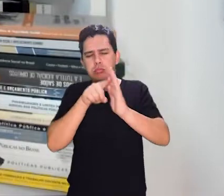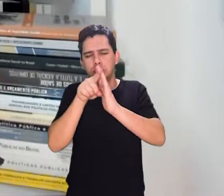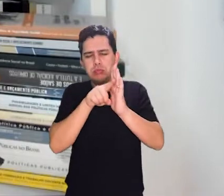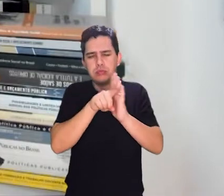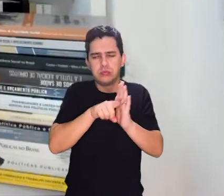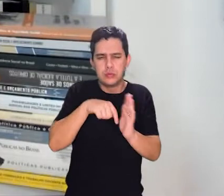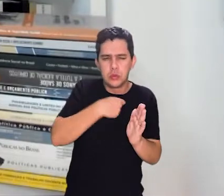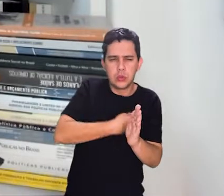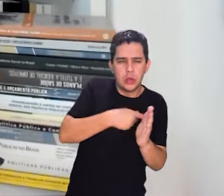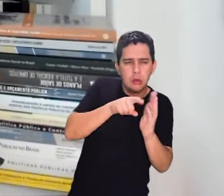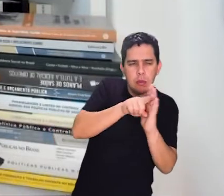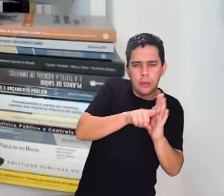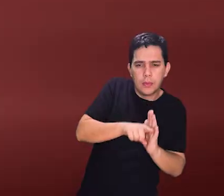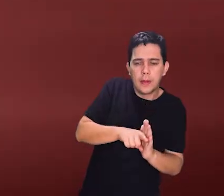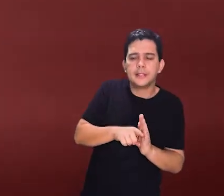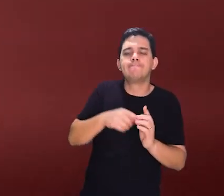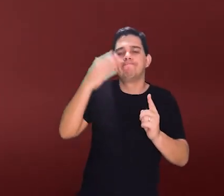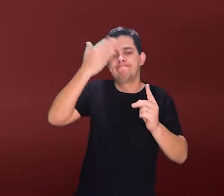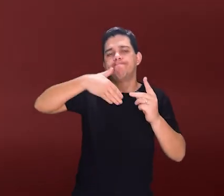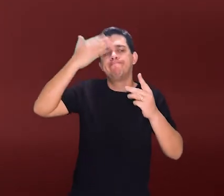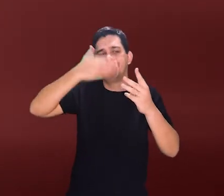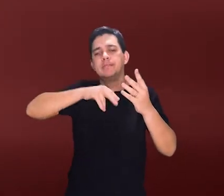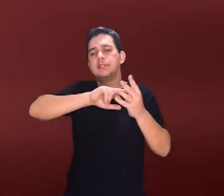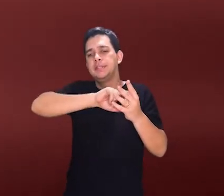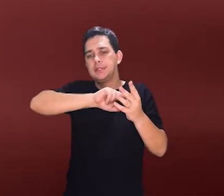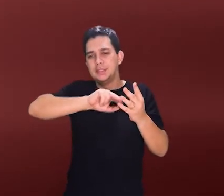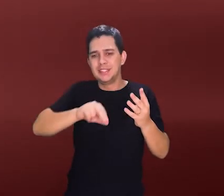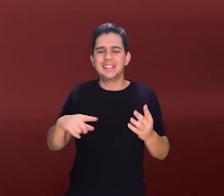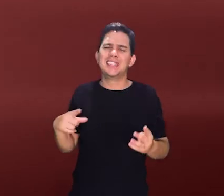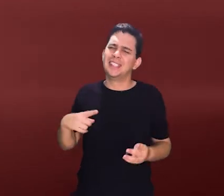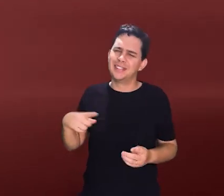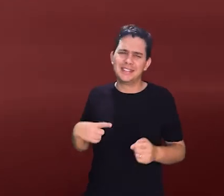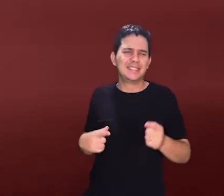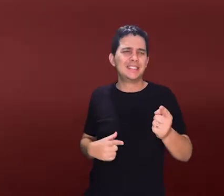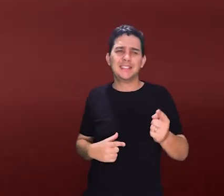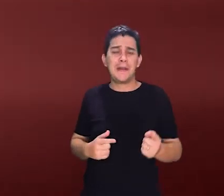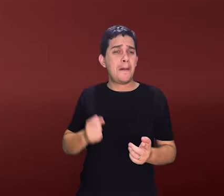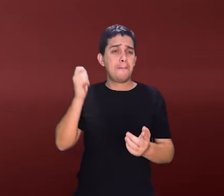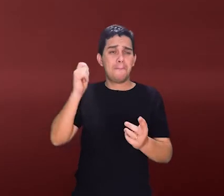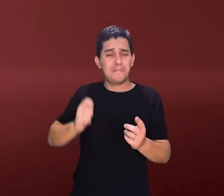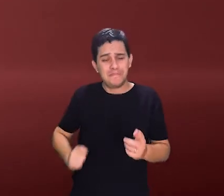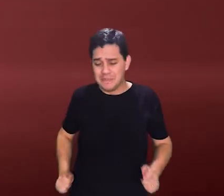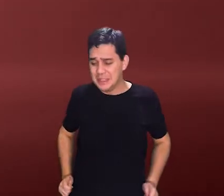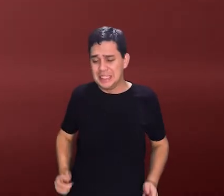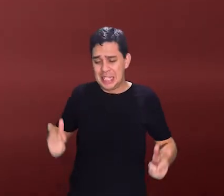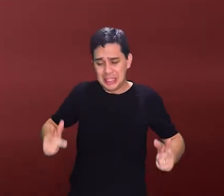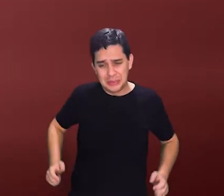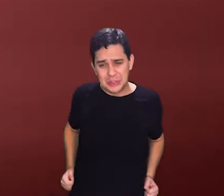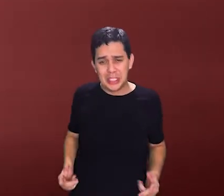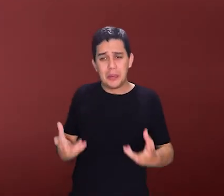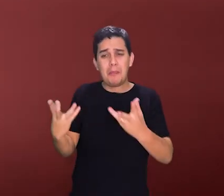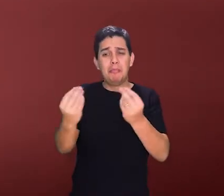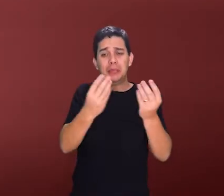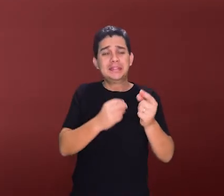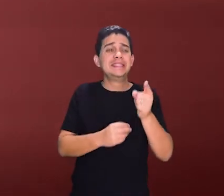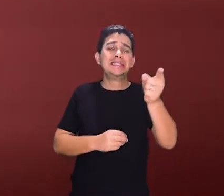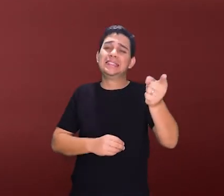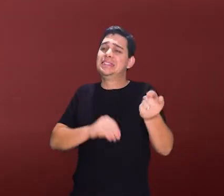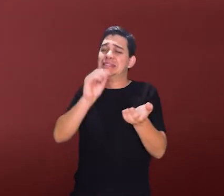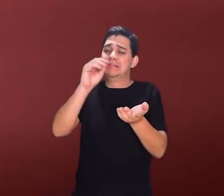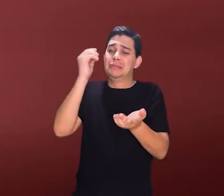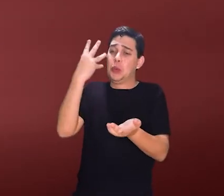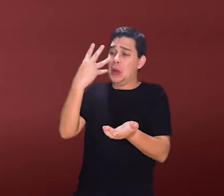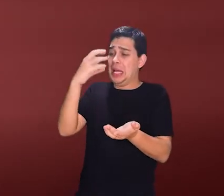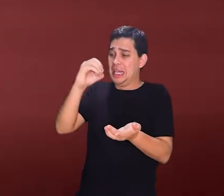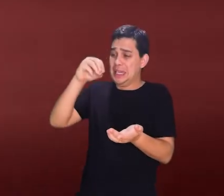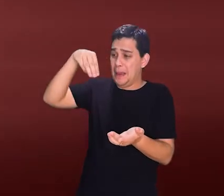Isso indicou, né, comprovou a existência de uma dívida do Hospital Regional Darcy Vargas de cerca de 40